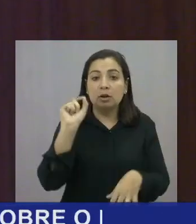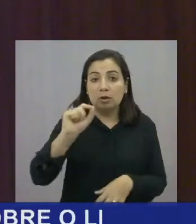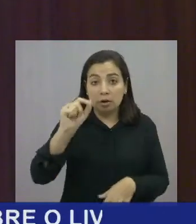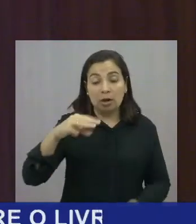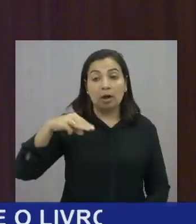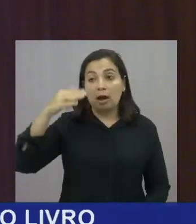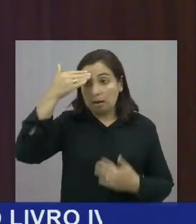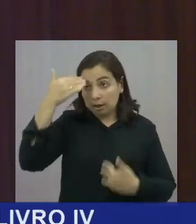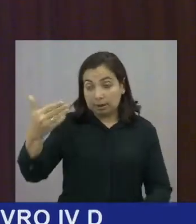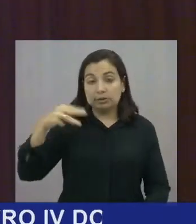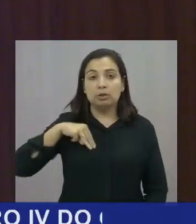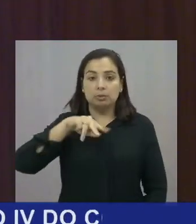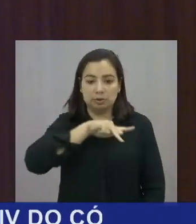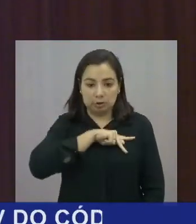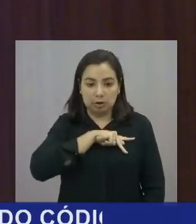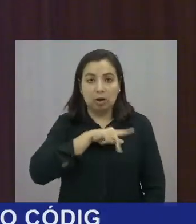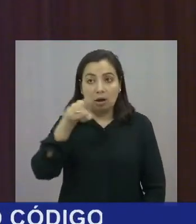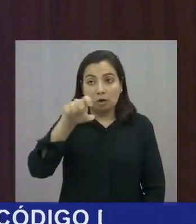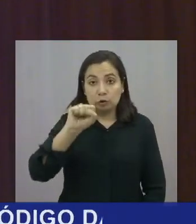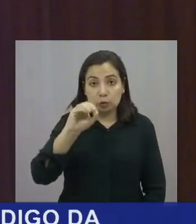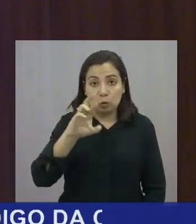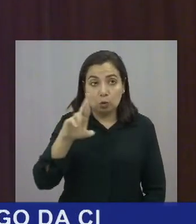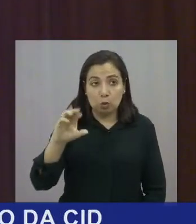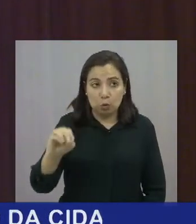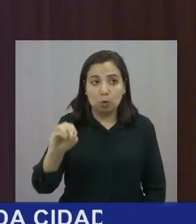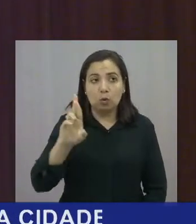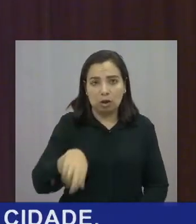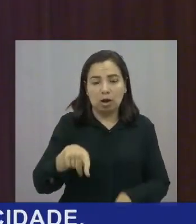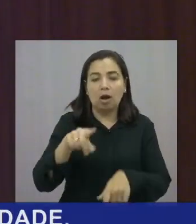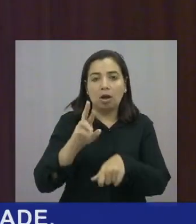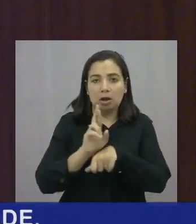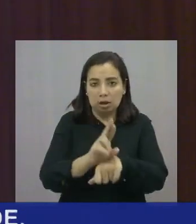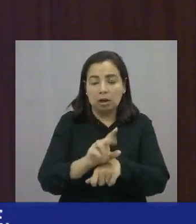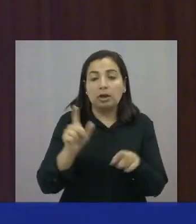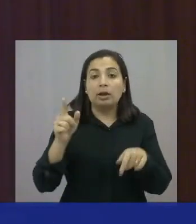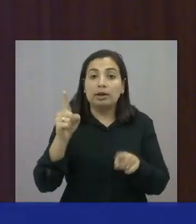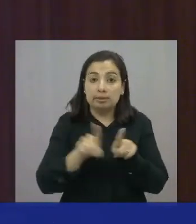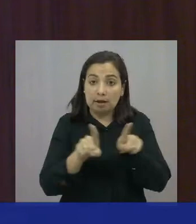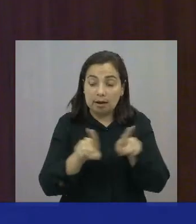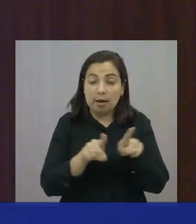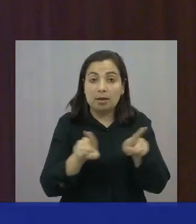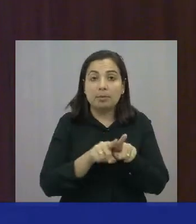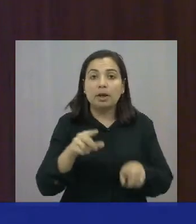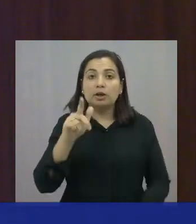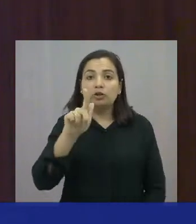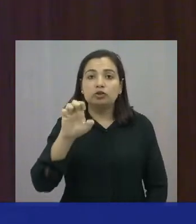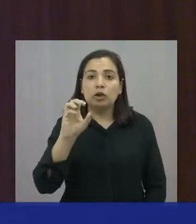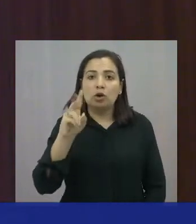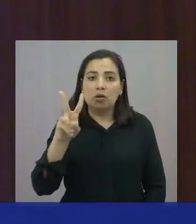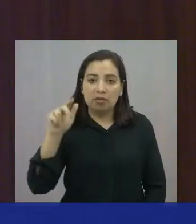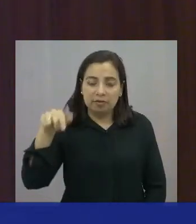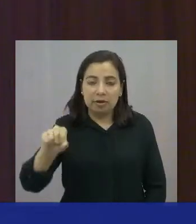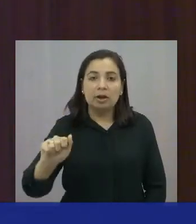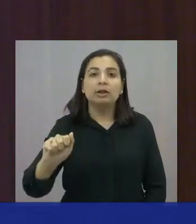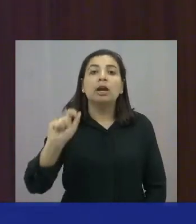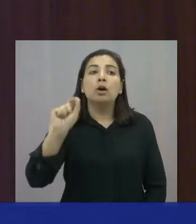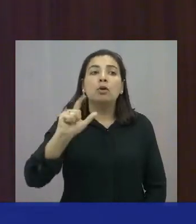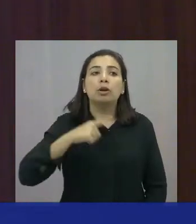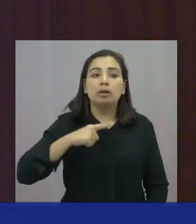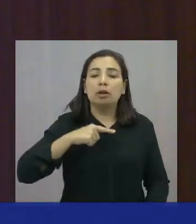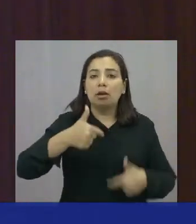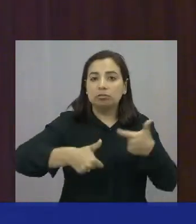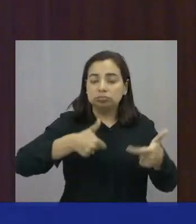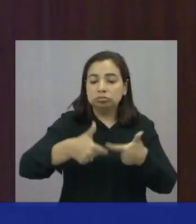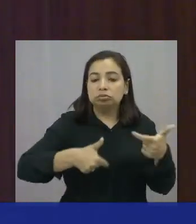Público, a doutora Socorro, principalmente a doutora Giovana, que está sempre presente desde a primeira audiência, e